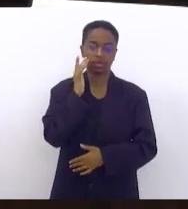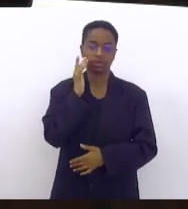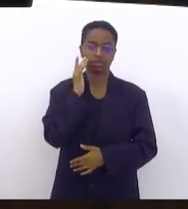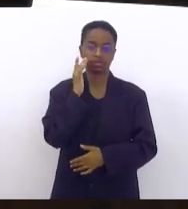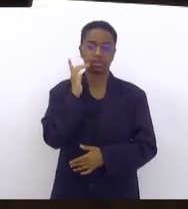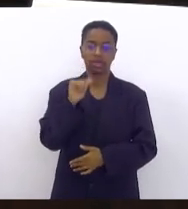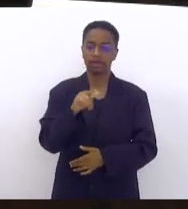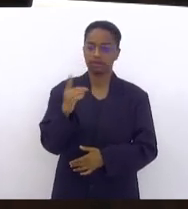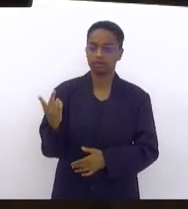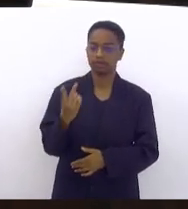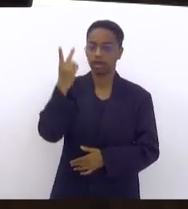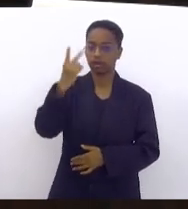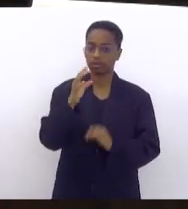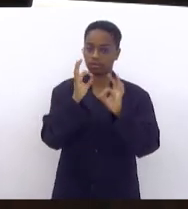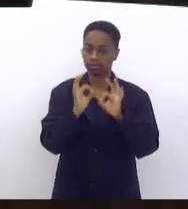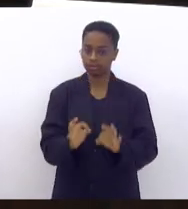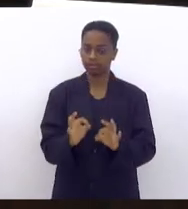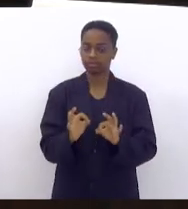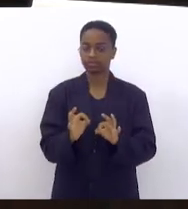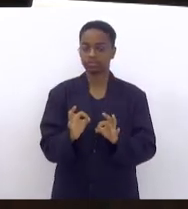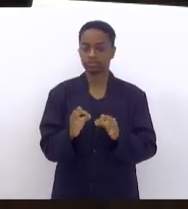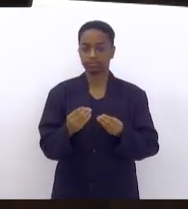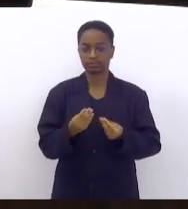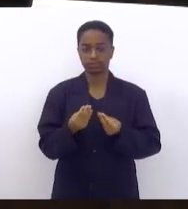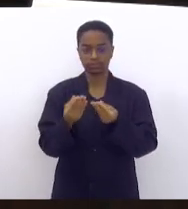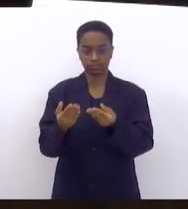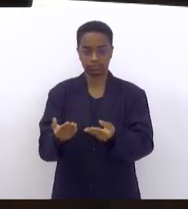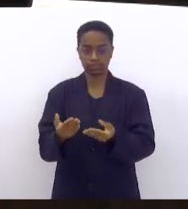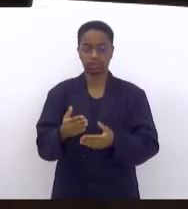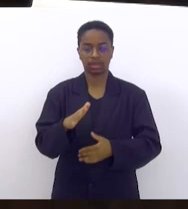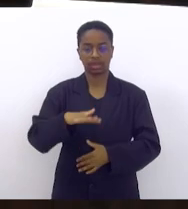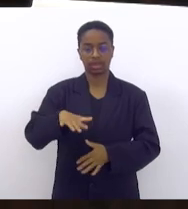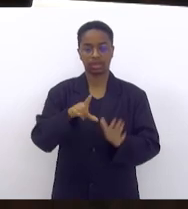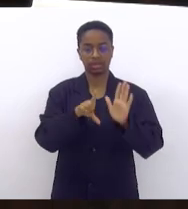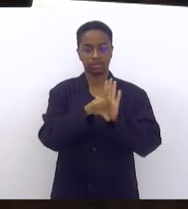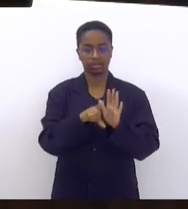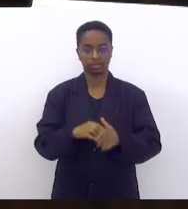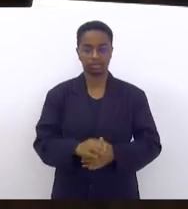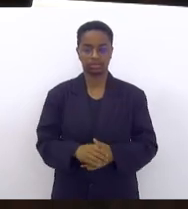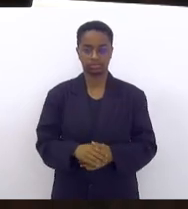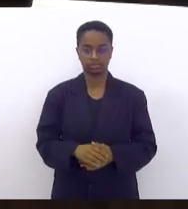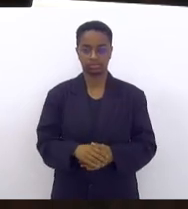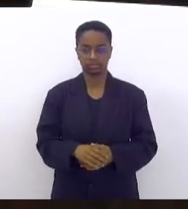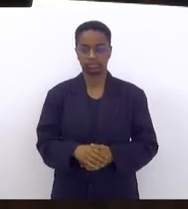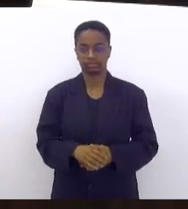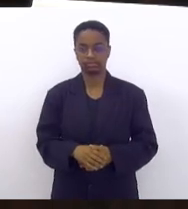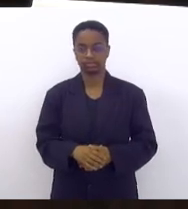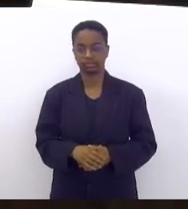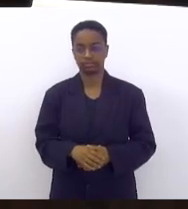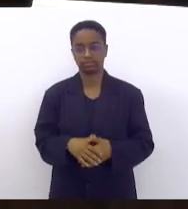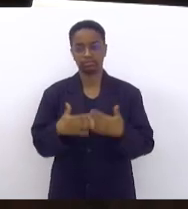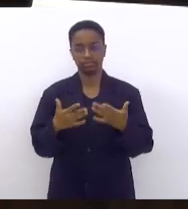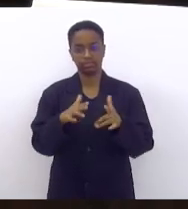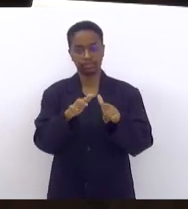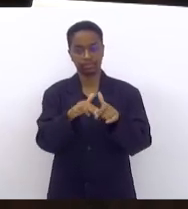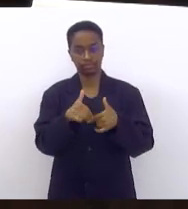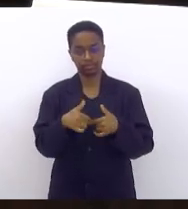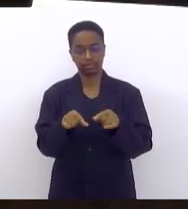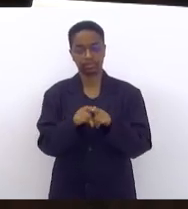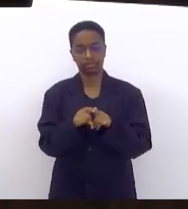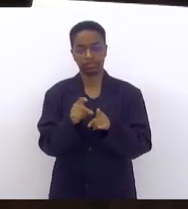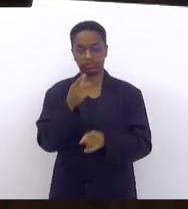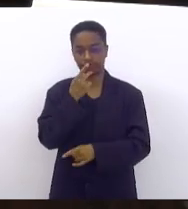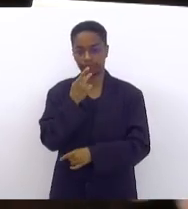é o valor, né, dado a essa medida, a essa lei. Então, é isso, em função disso, aqui falando em